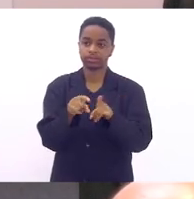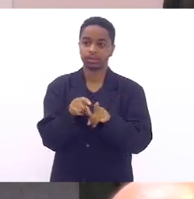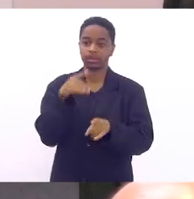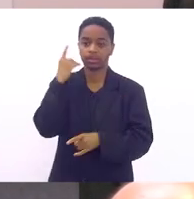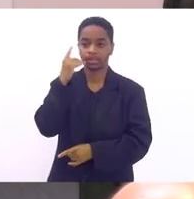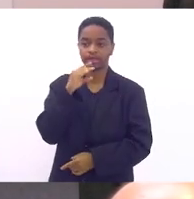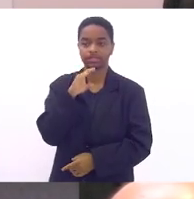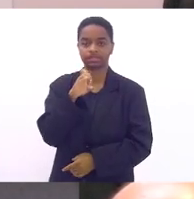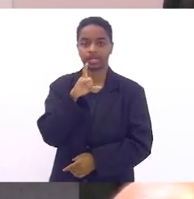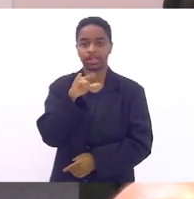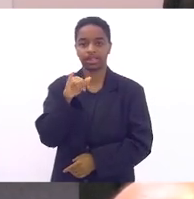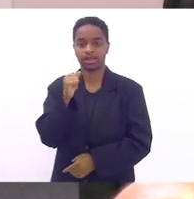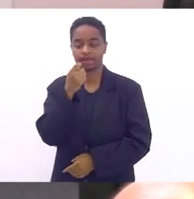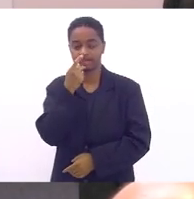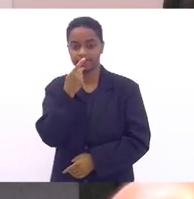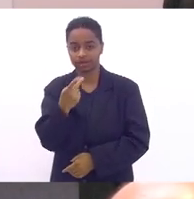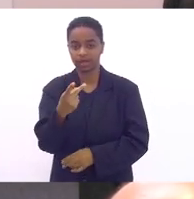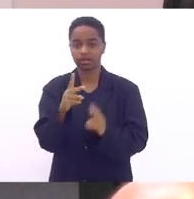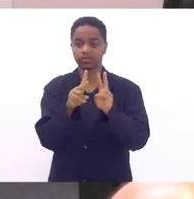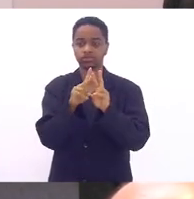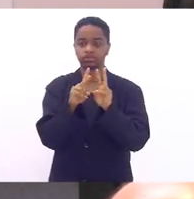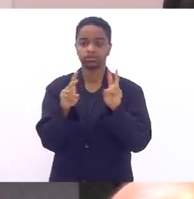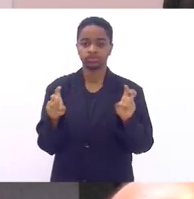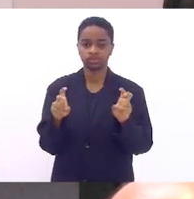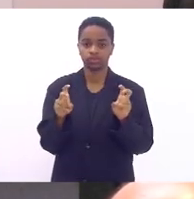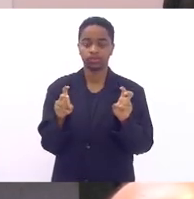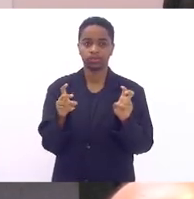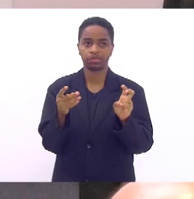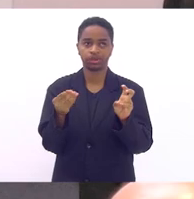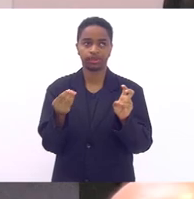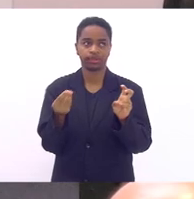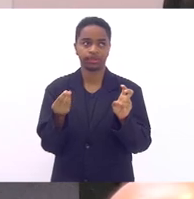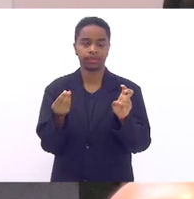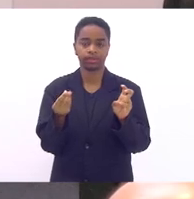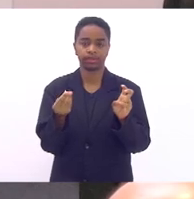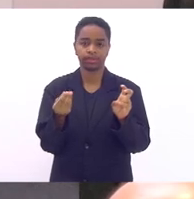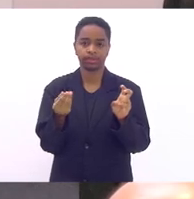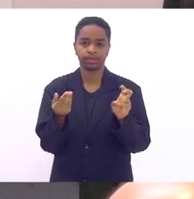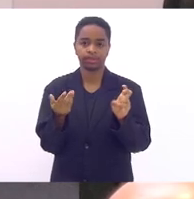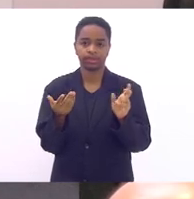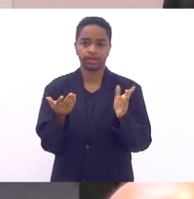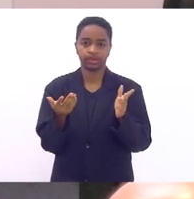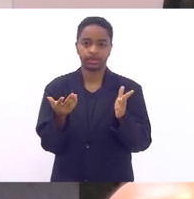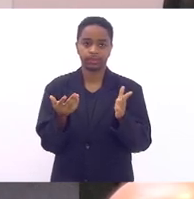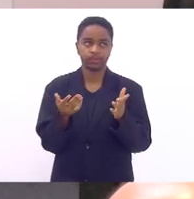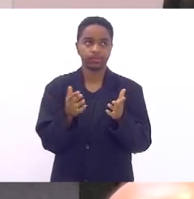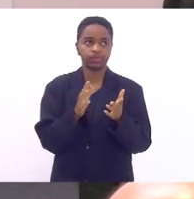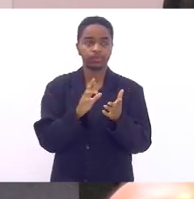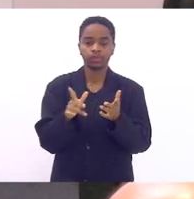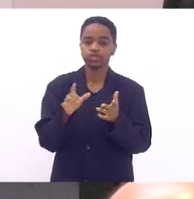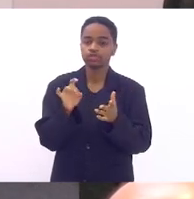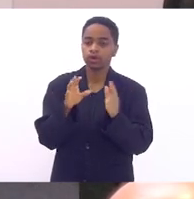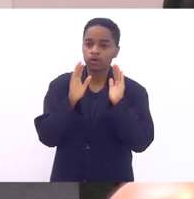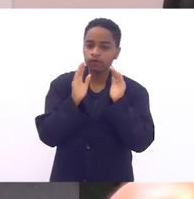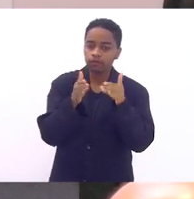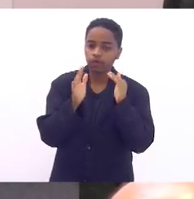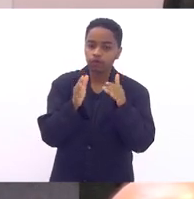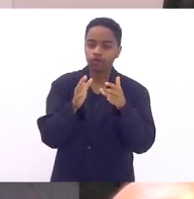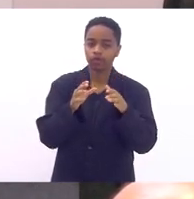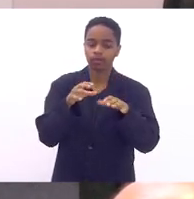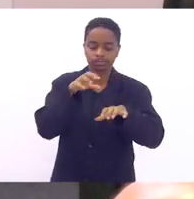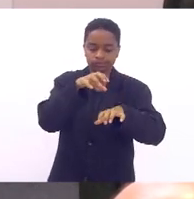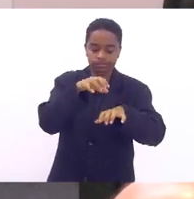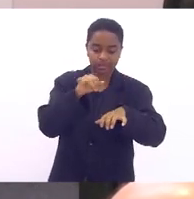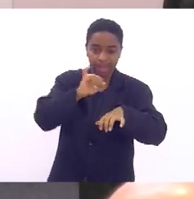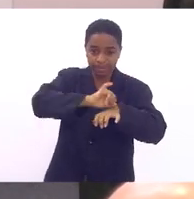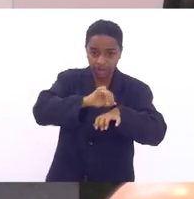questão de estabelecer outros eh não ficar eh simplesmente em torno da região metropolitana mas